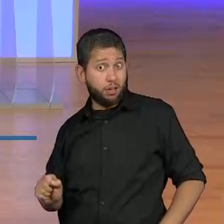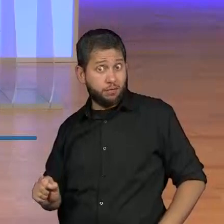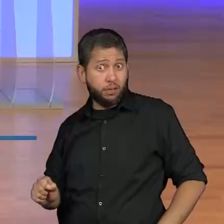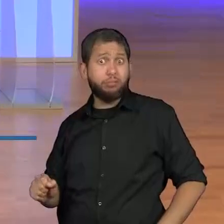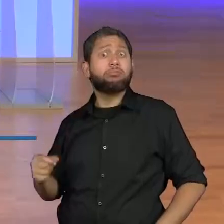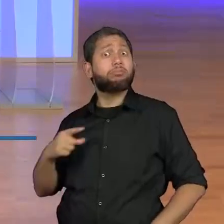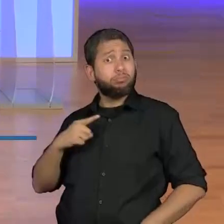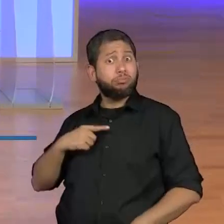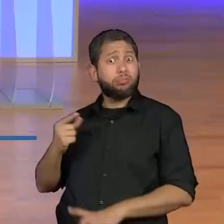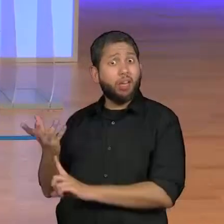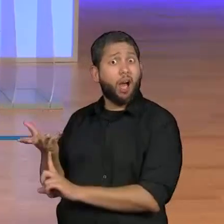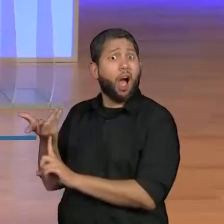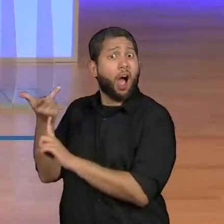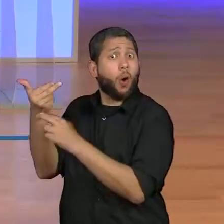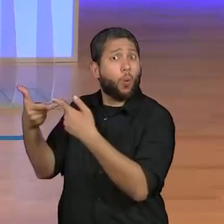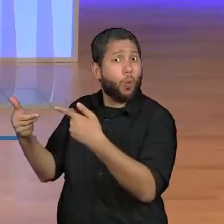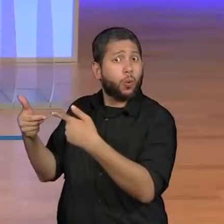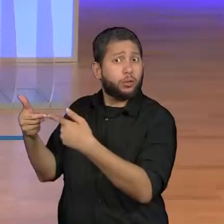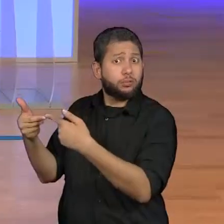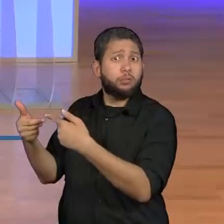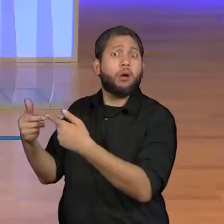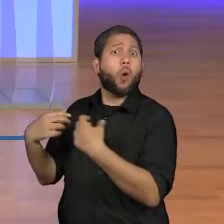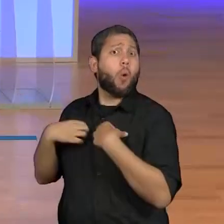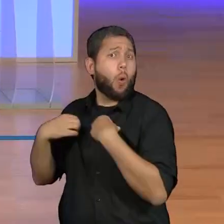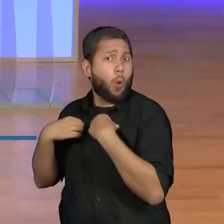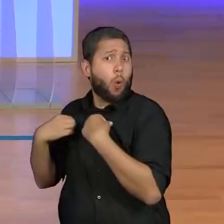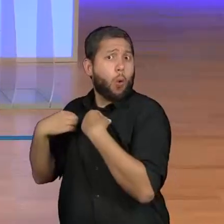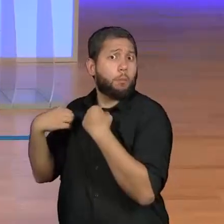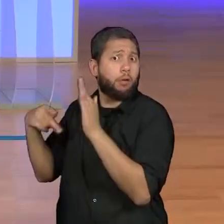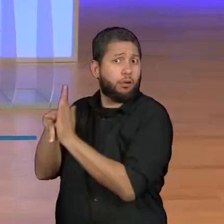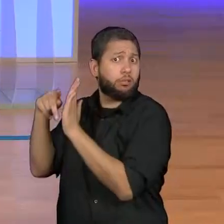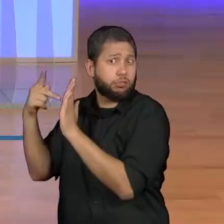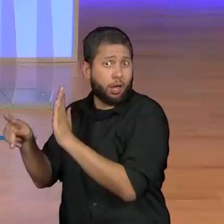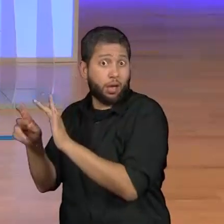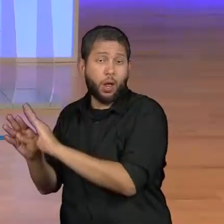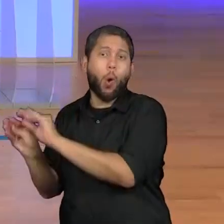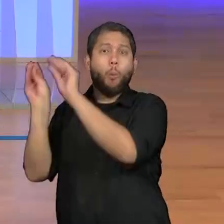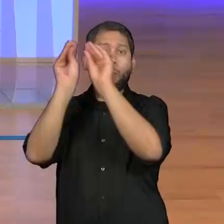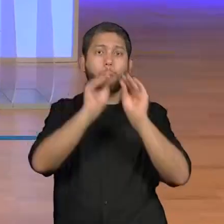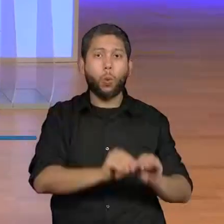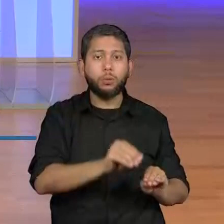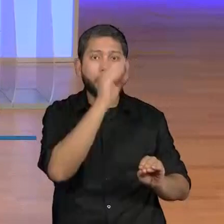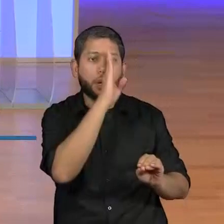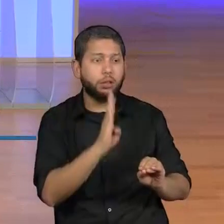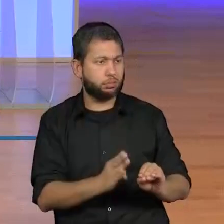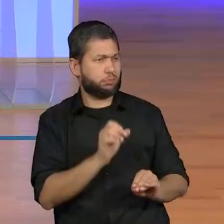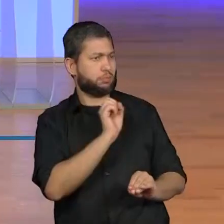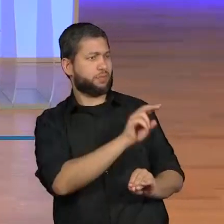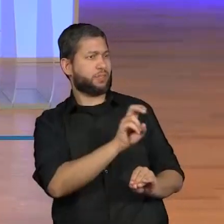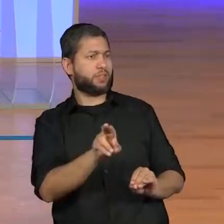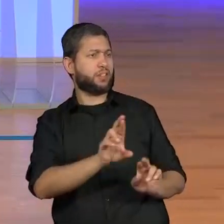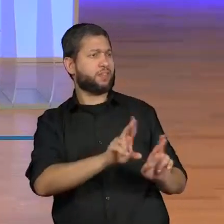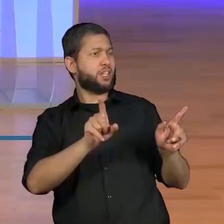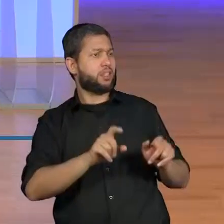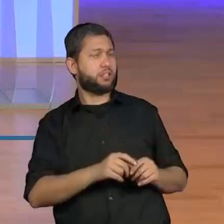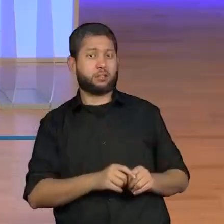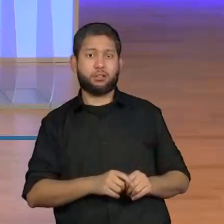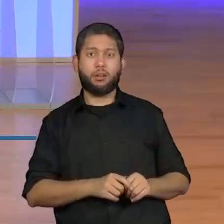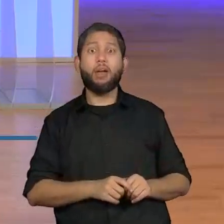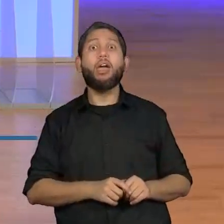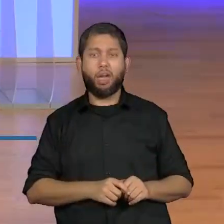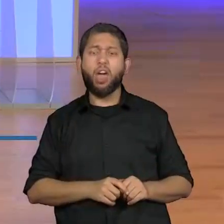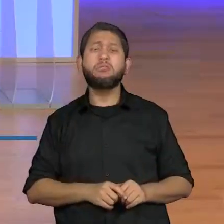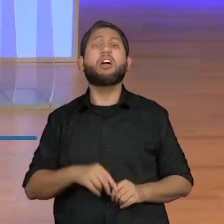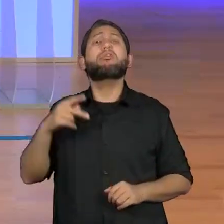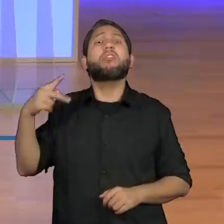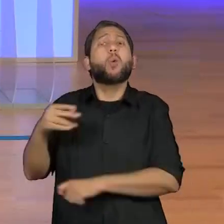arte para cá. A questão do vestuário também, a gente vê essas roupas todas coloridas, não é? Tem uma amiga, inclusive, que está